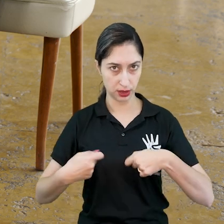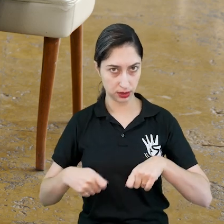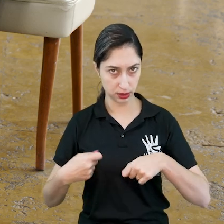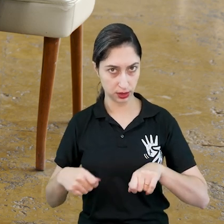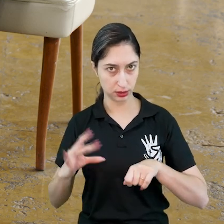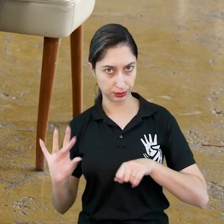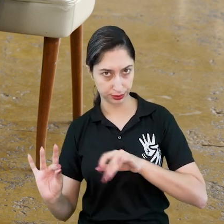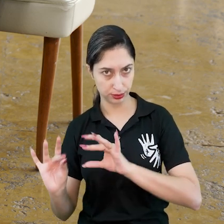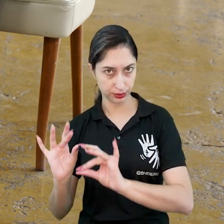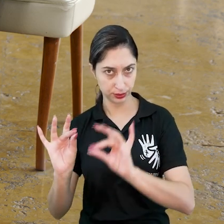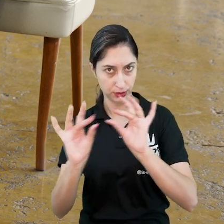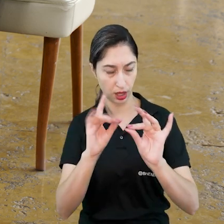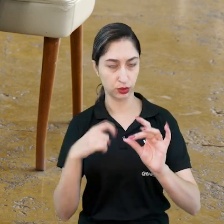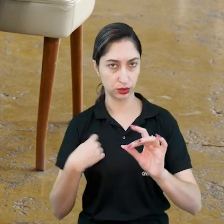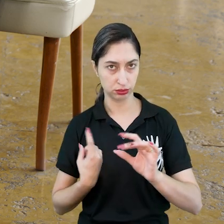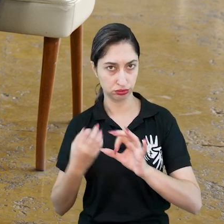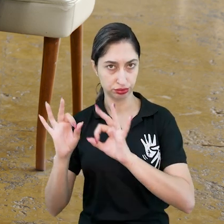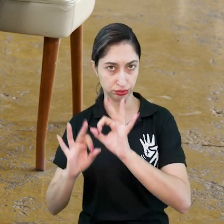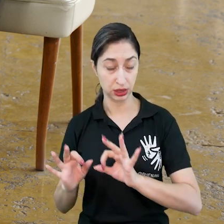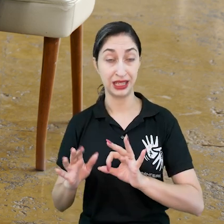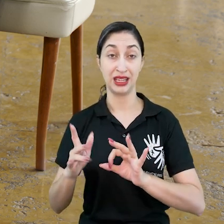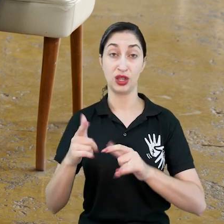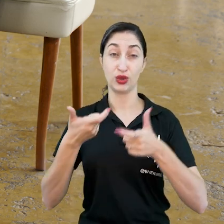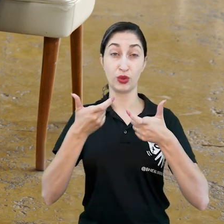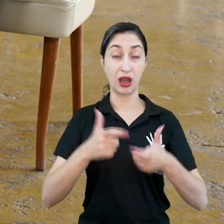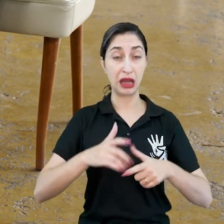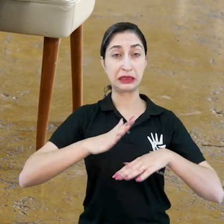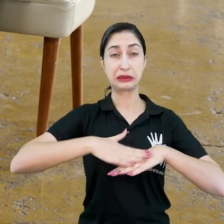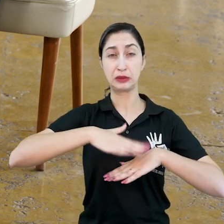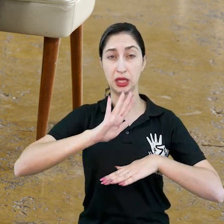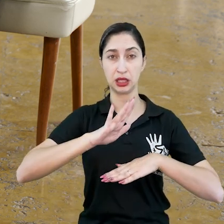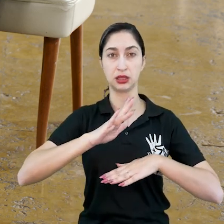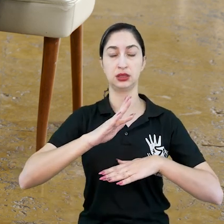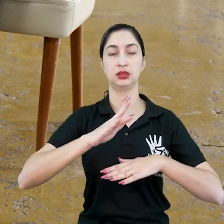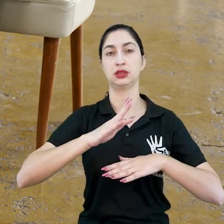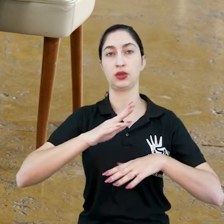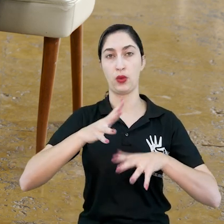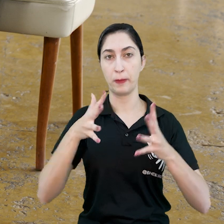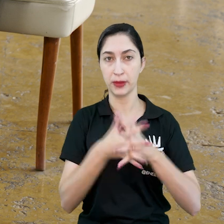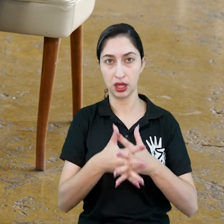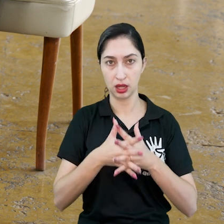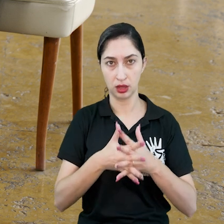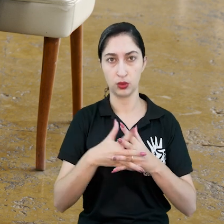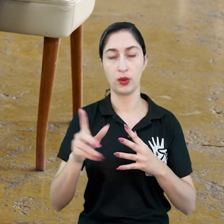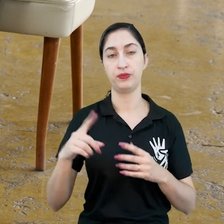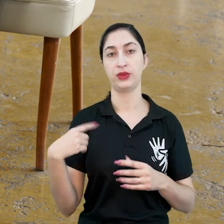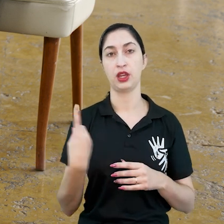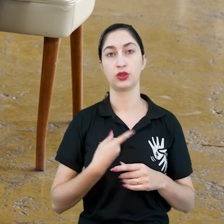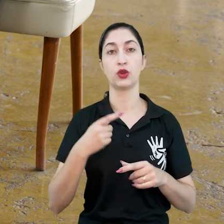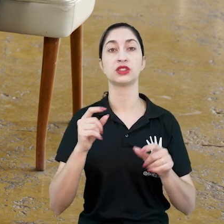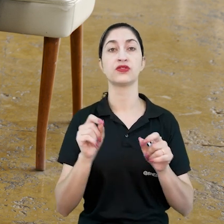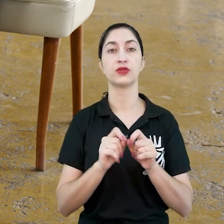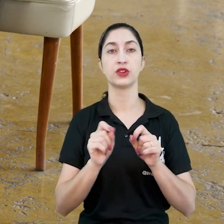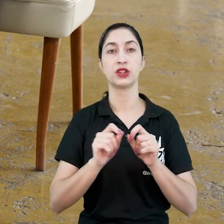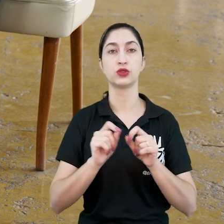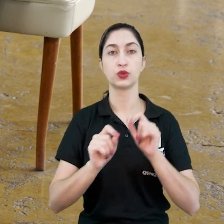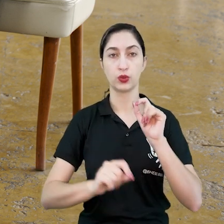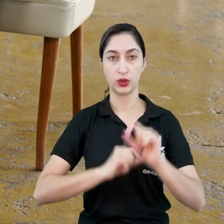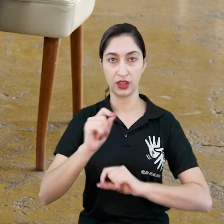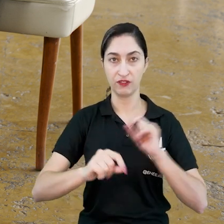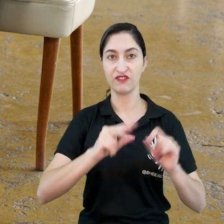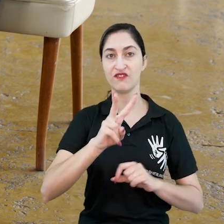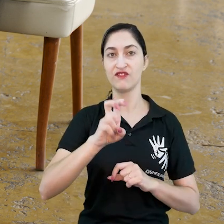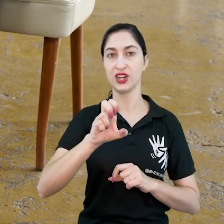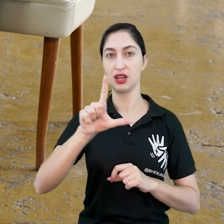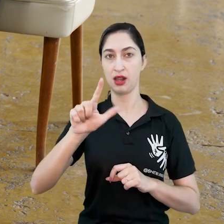e depois, para uma estrutura maior, essas que estavam mais fragilizadas, mais oxidadas, a gente fez o que a gente chama de velatura, que é